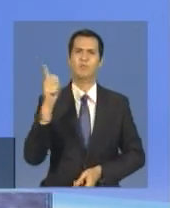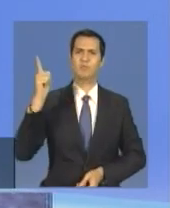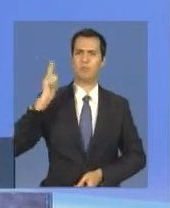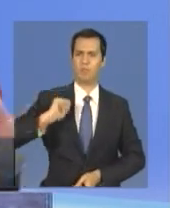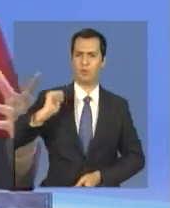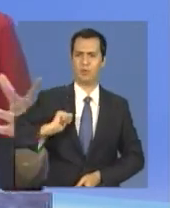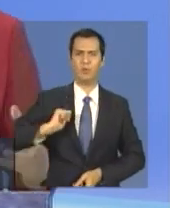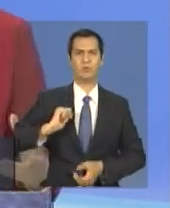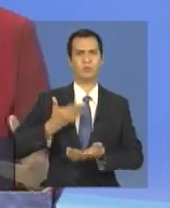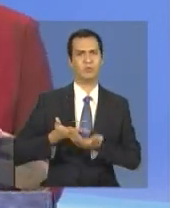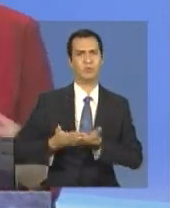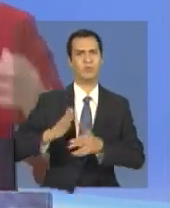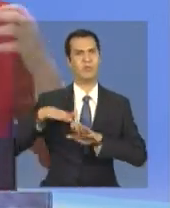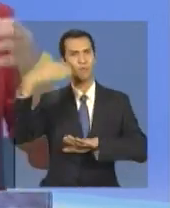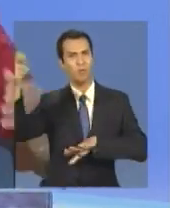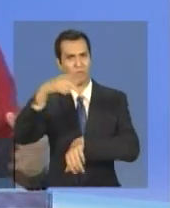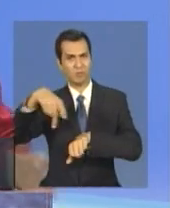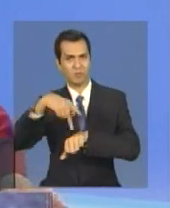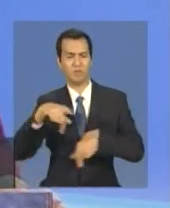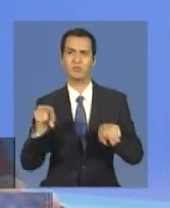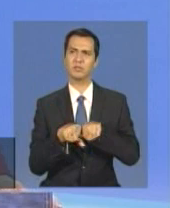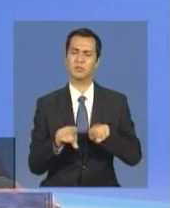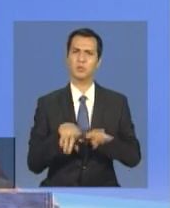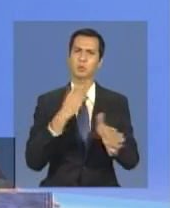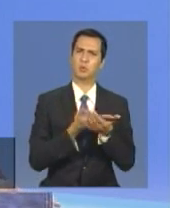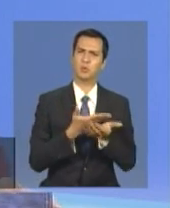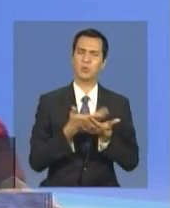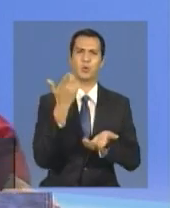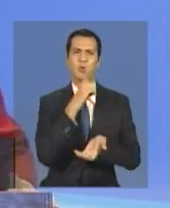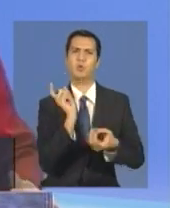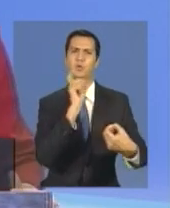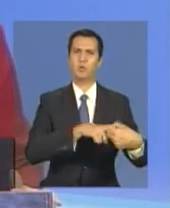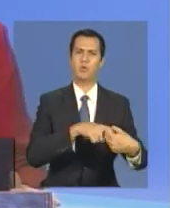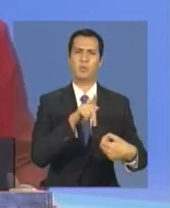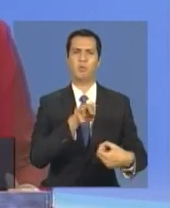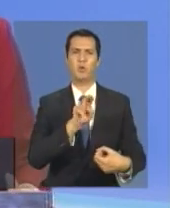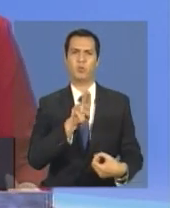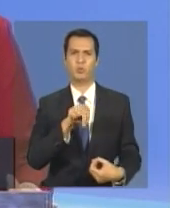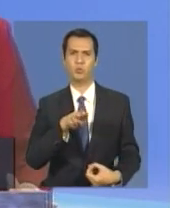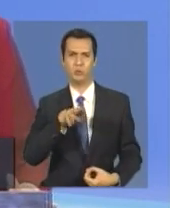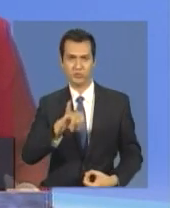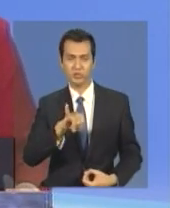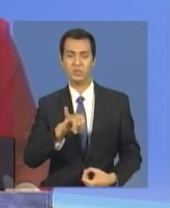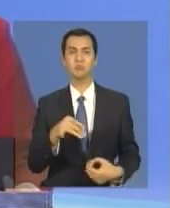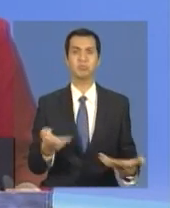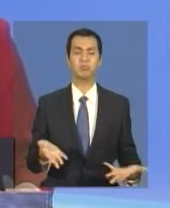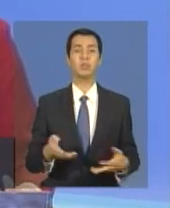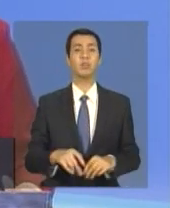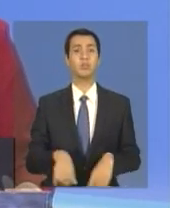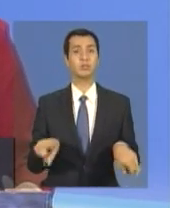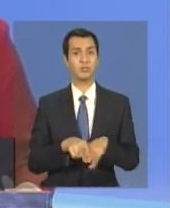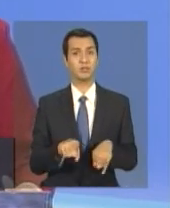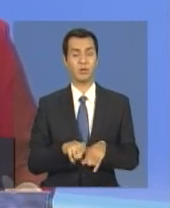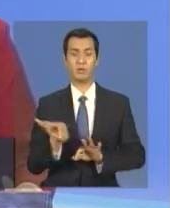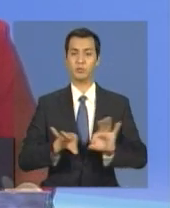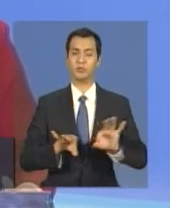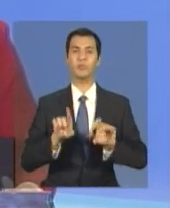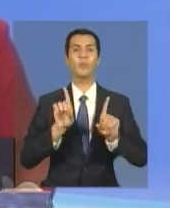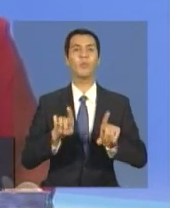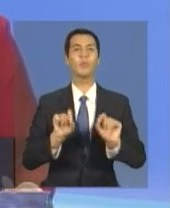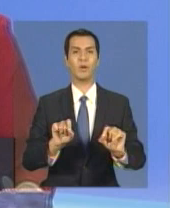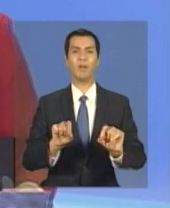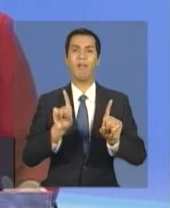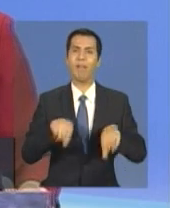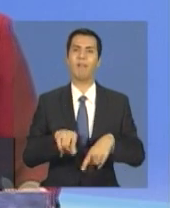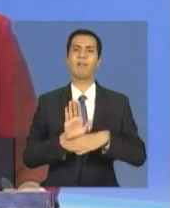para o exterior, dos estudantes tendo acesso ao ProUni, esse programa, ele também é um programa para a